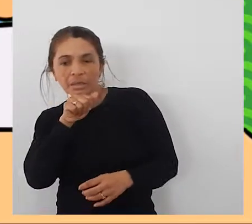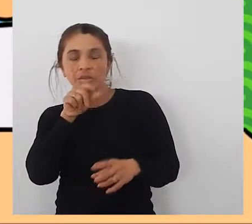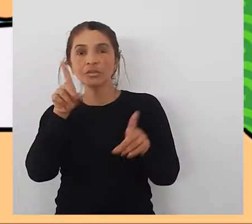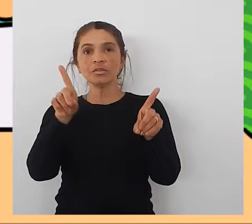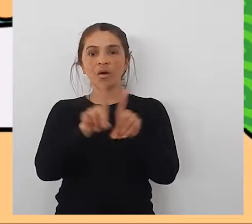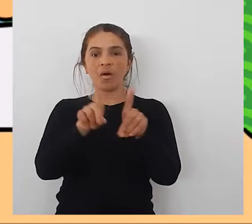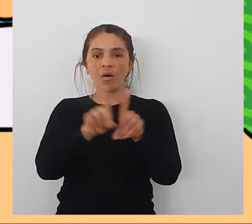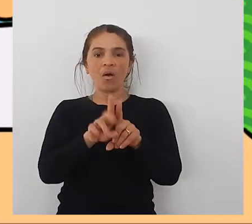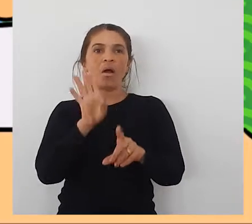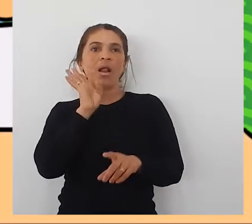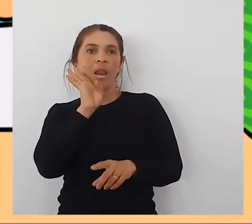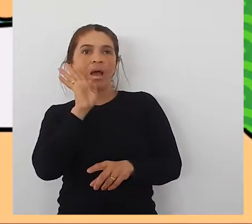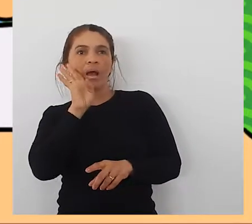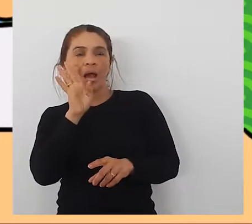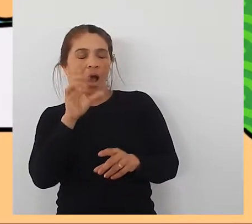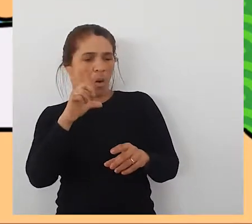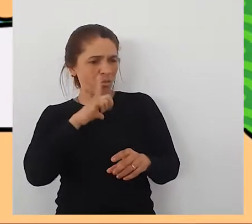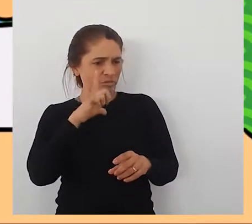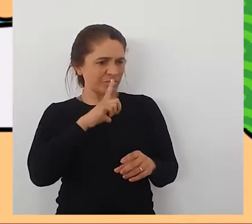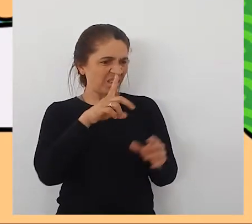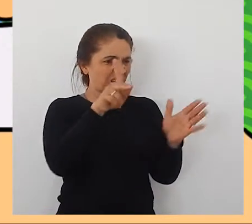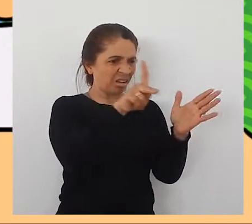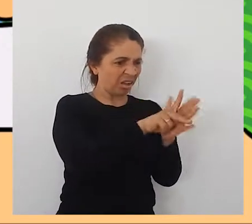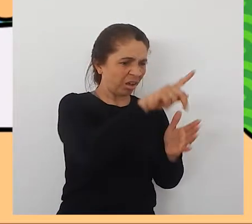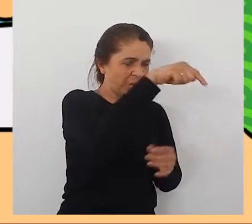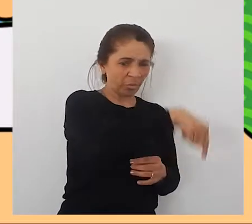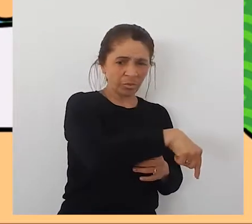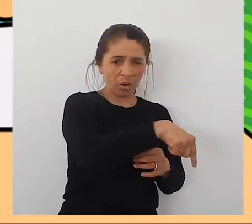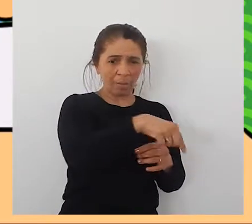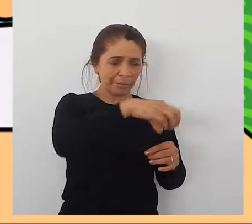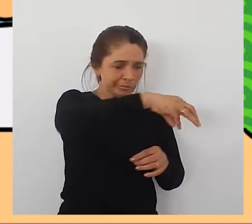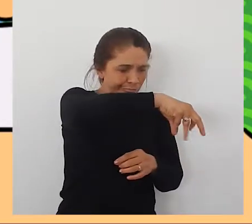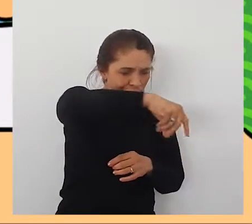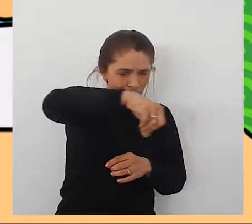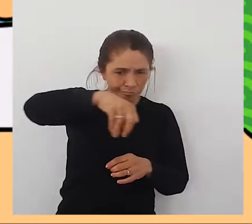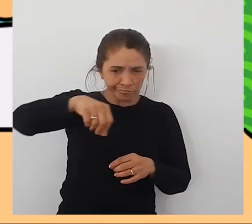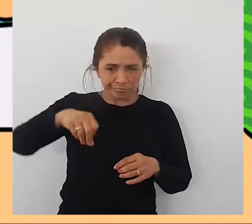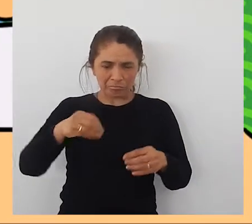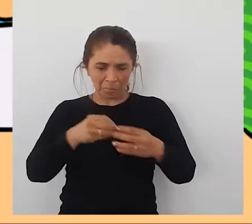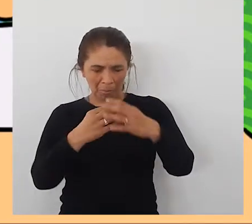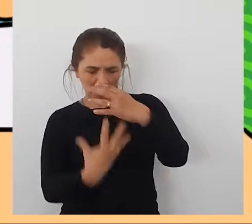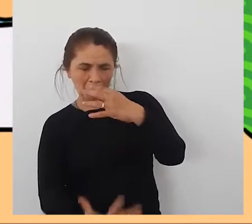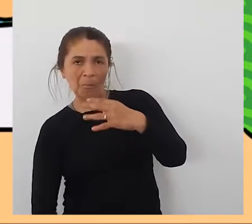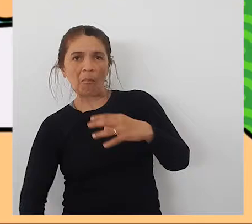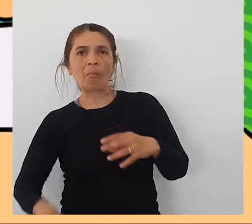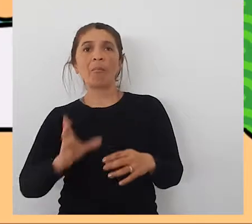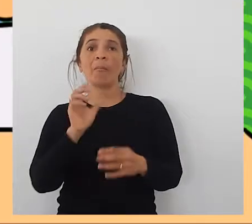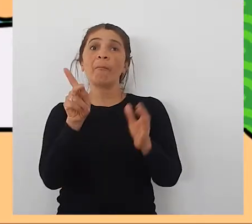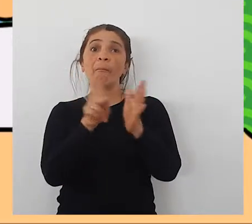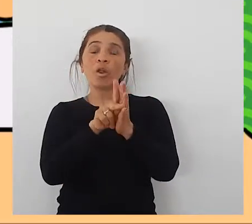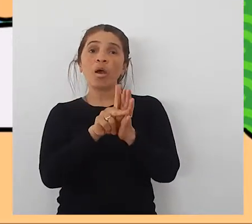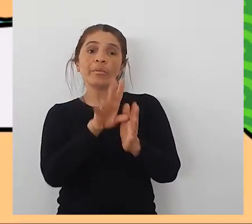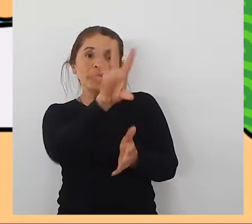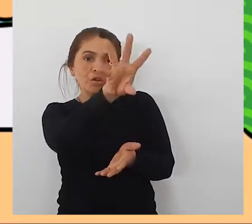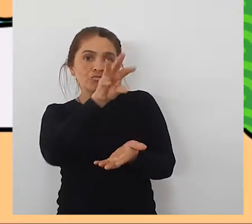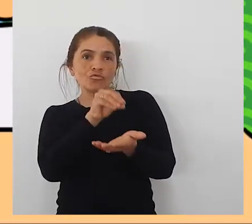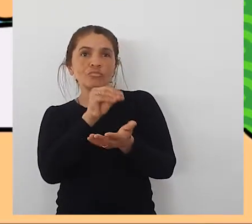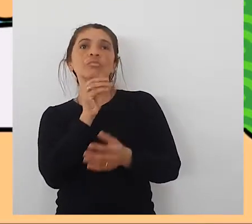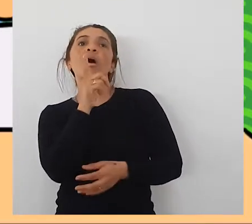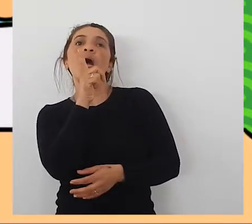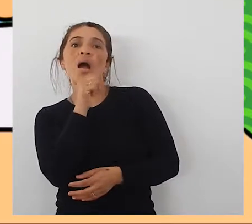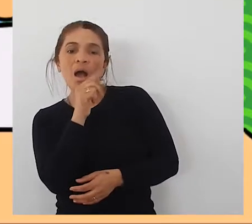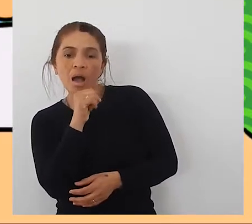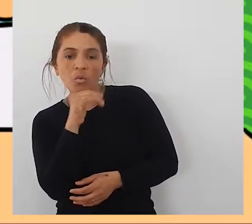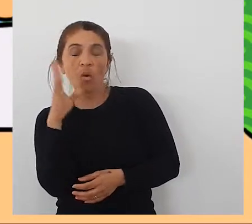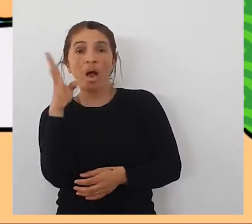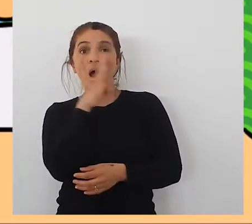Sora, olha aqui! Tem espécies de plantas em que a semente possui um tegumento impermeável à água.